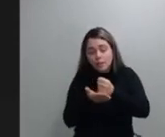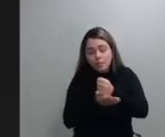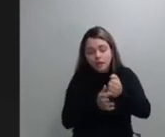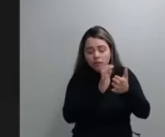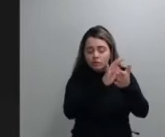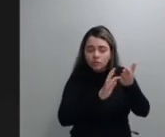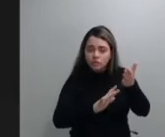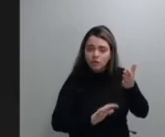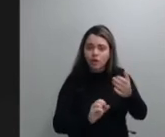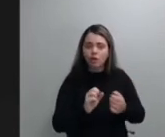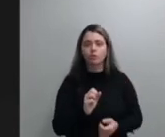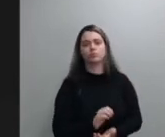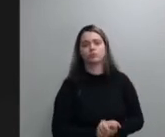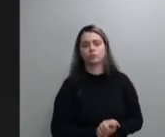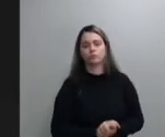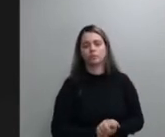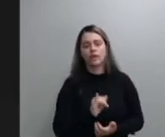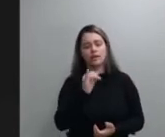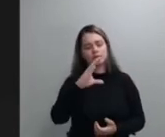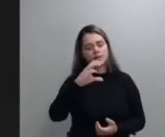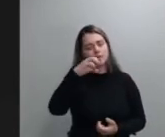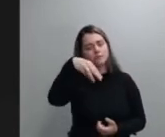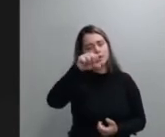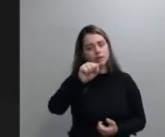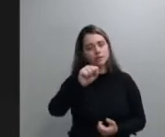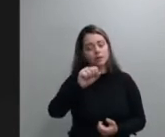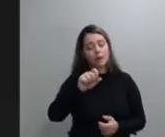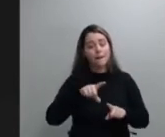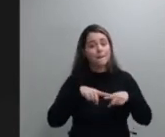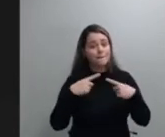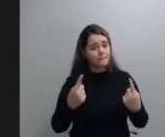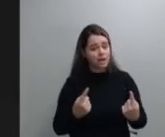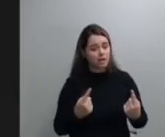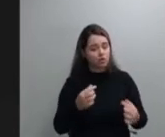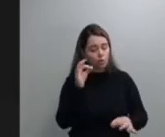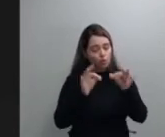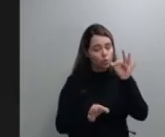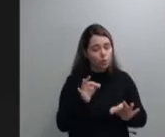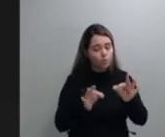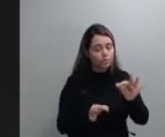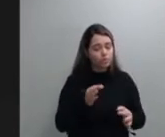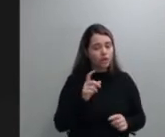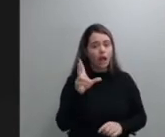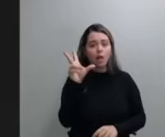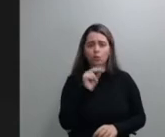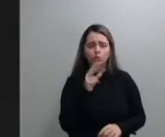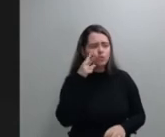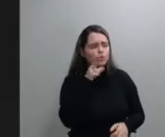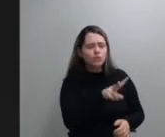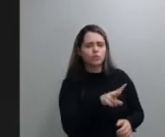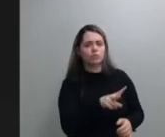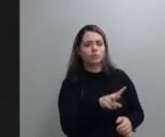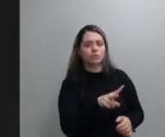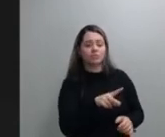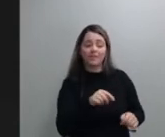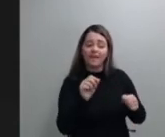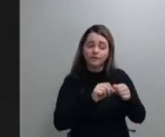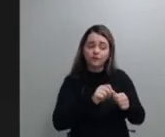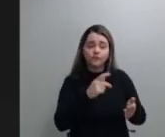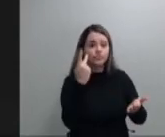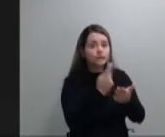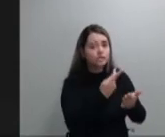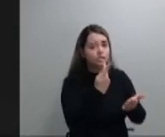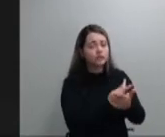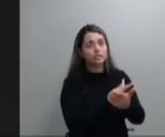e isso o tribunal não apreciou ele como disse aqui ele partiu de uma premissa errada de uma premissa